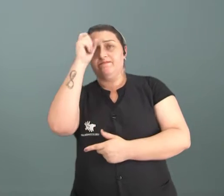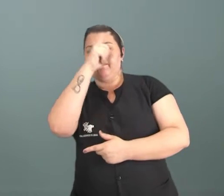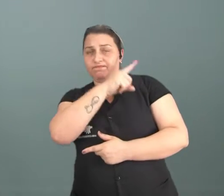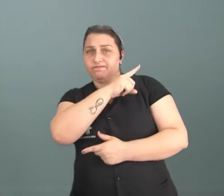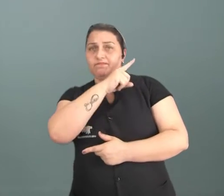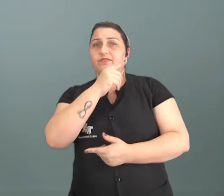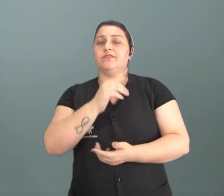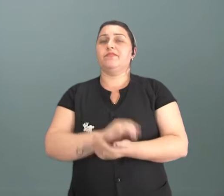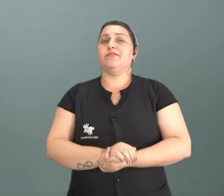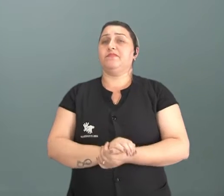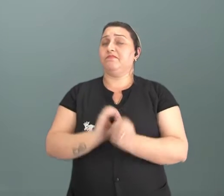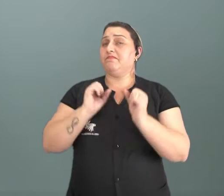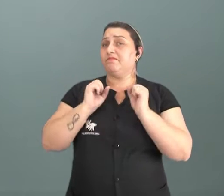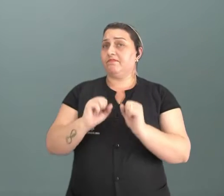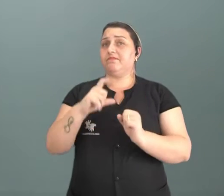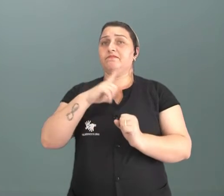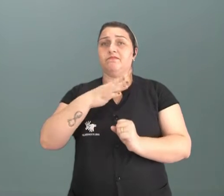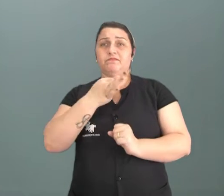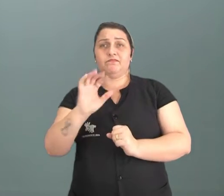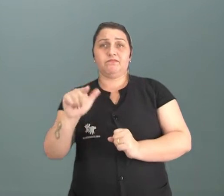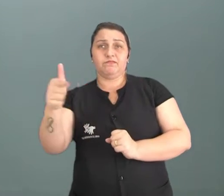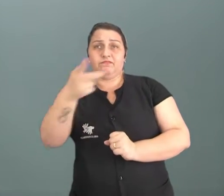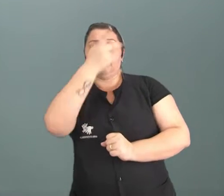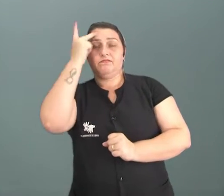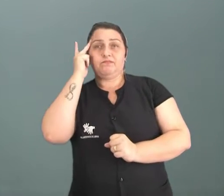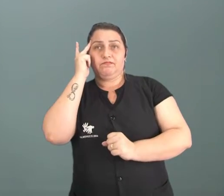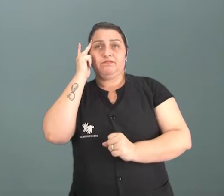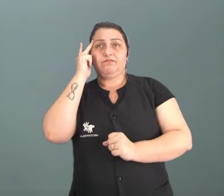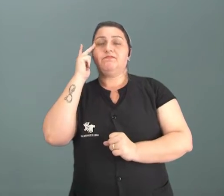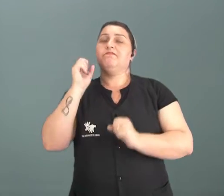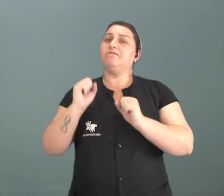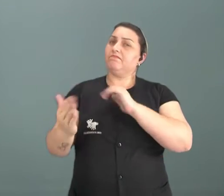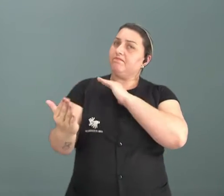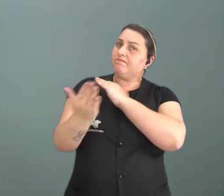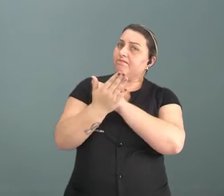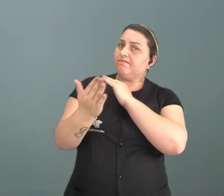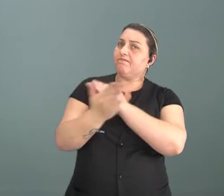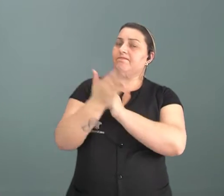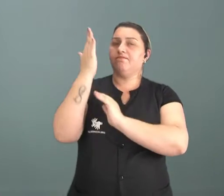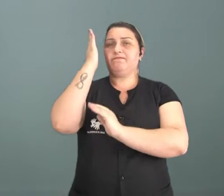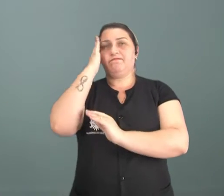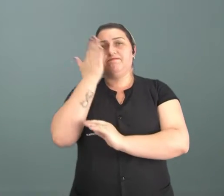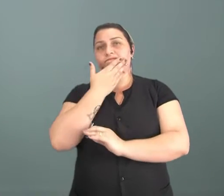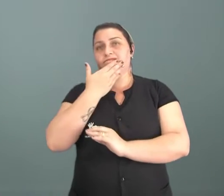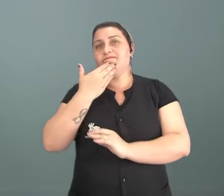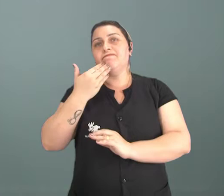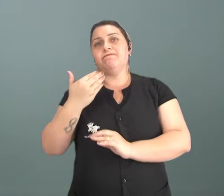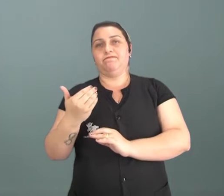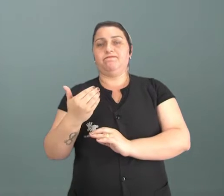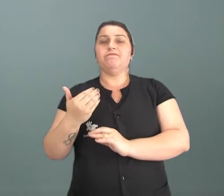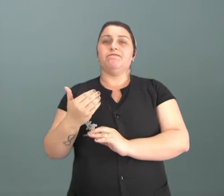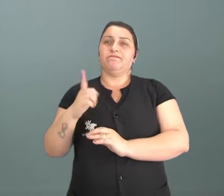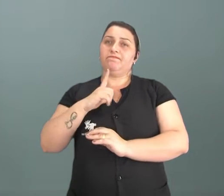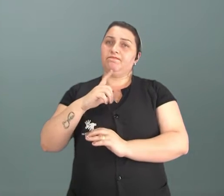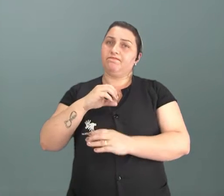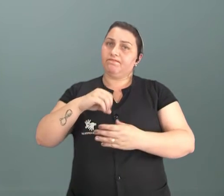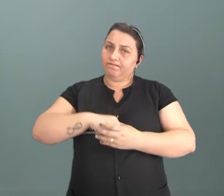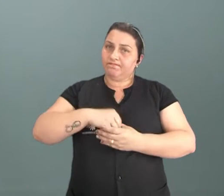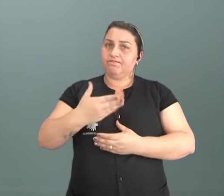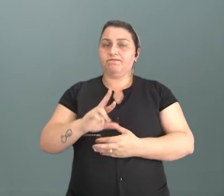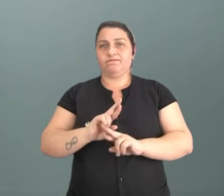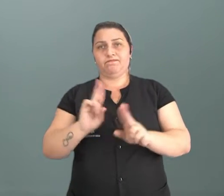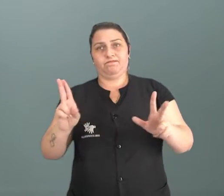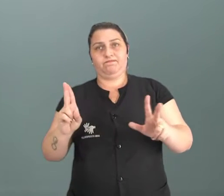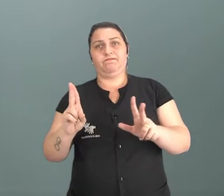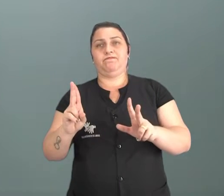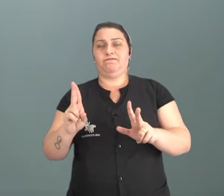alguma dificuldade, eu posso ter a opinião de outra pessoa, que talvez possa me ajudar a compreender melhor a situação ou ter uma atitude diferente e